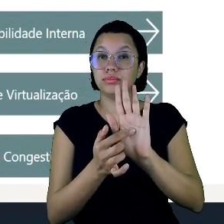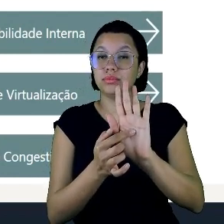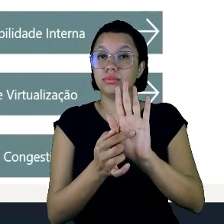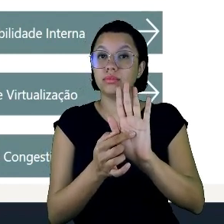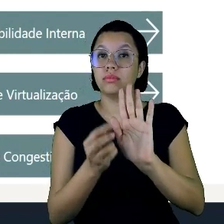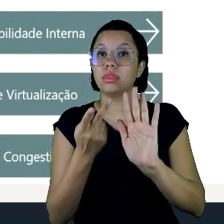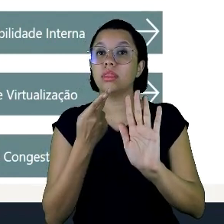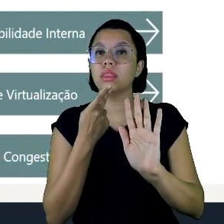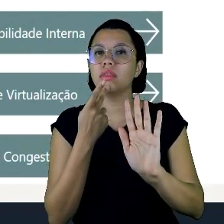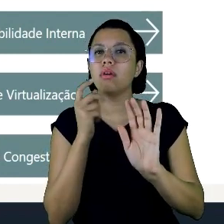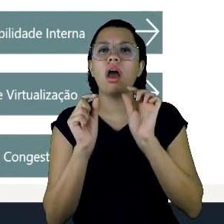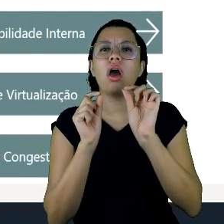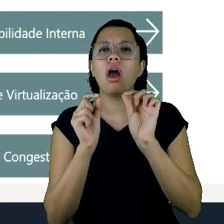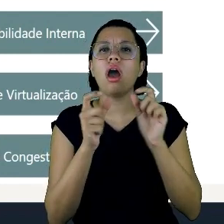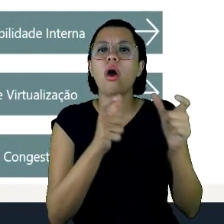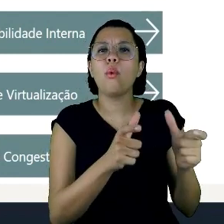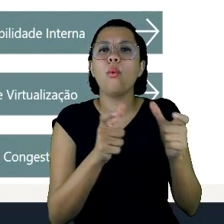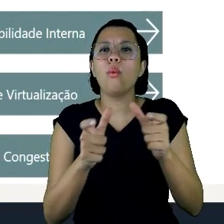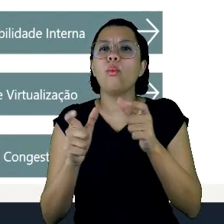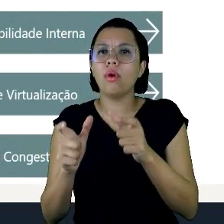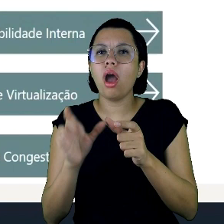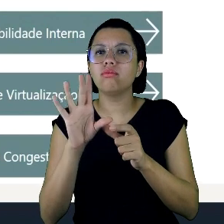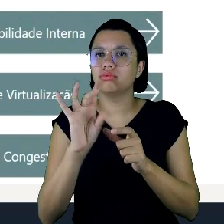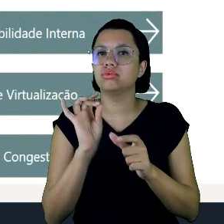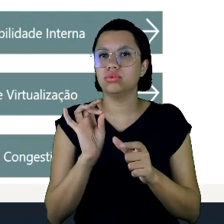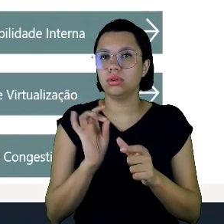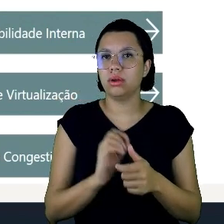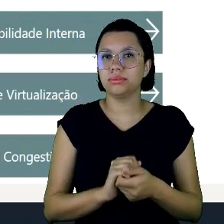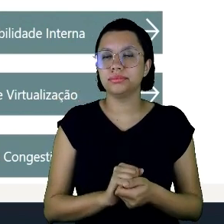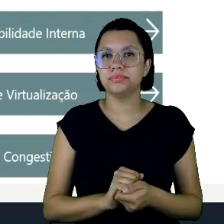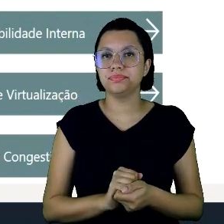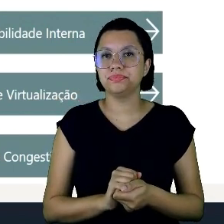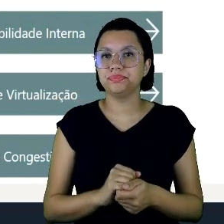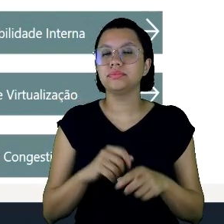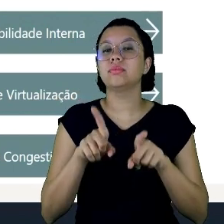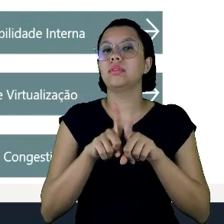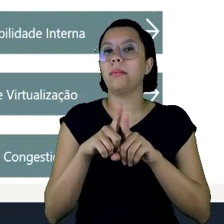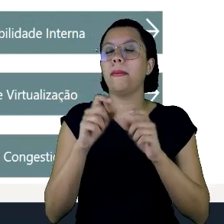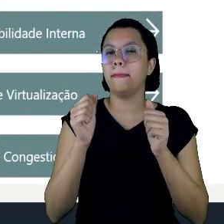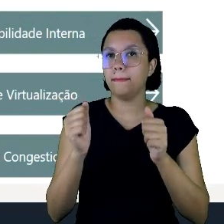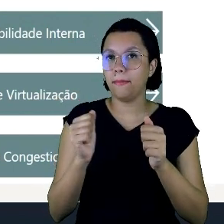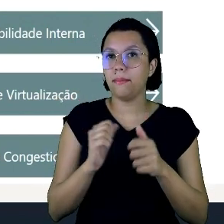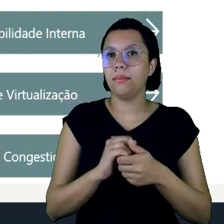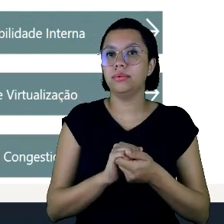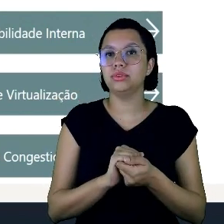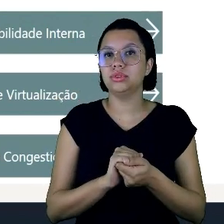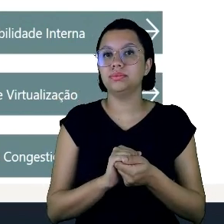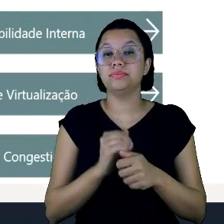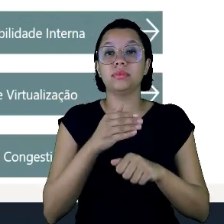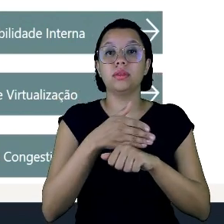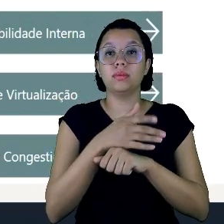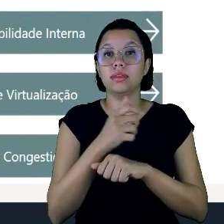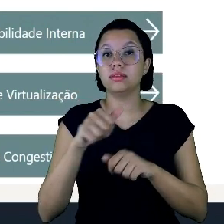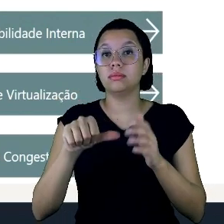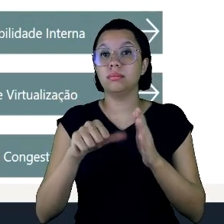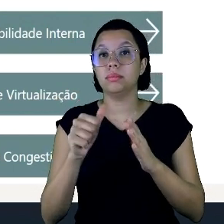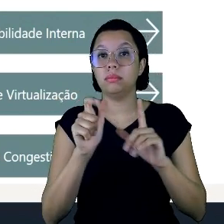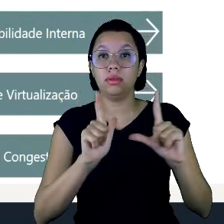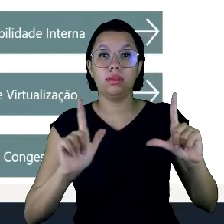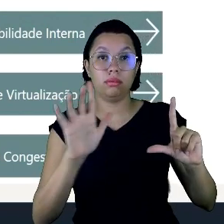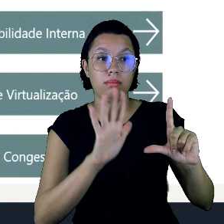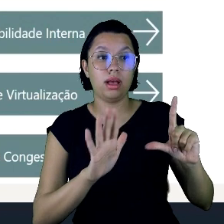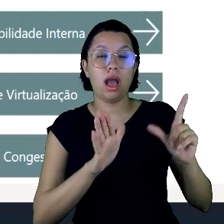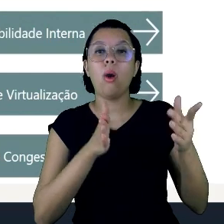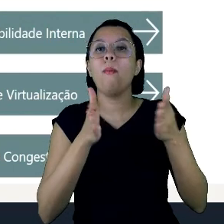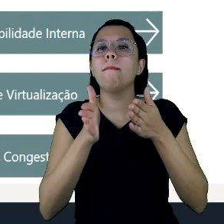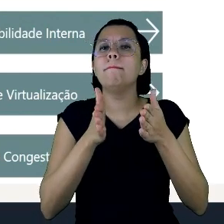aqui para indicar qual a unidade está Kátia, selecionada. passa o mouse nos itens. Também é possível, nessa primeira página,